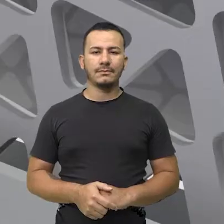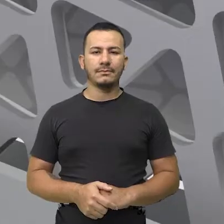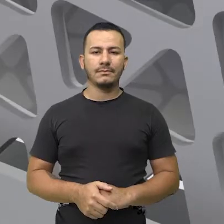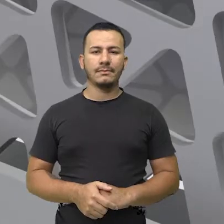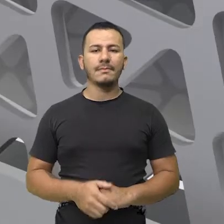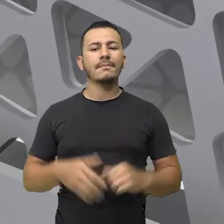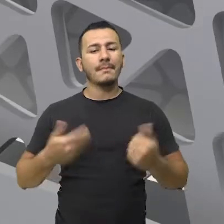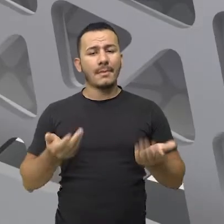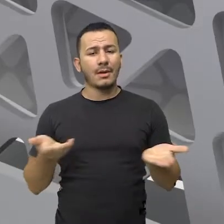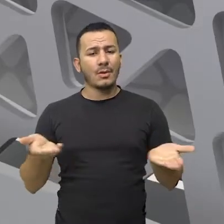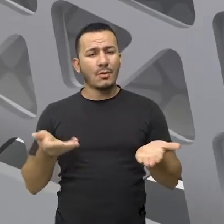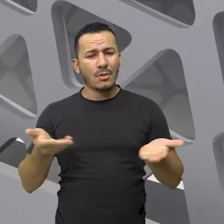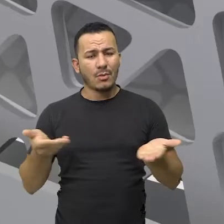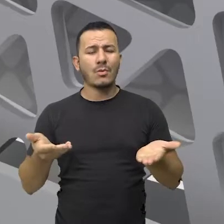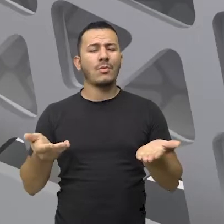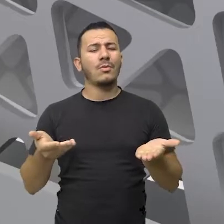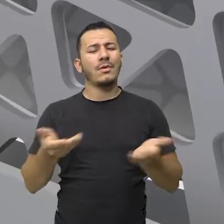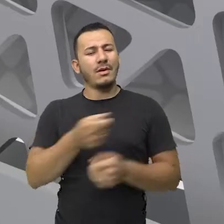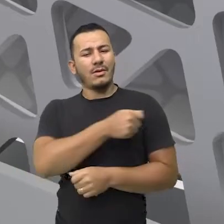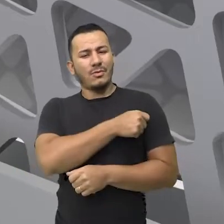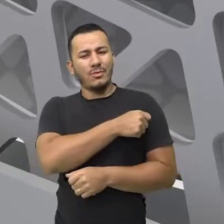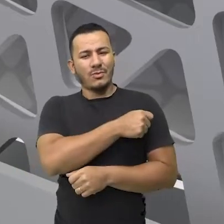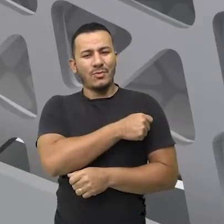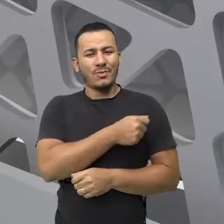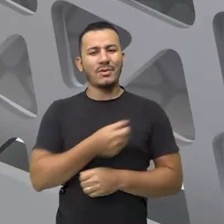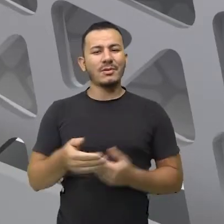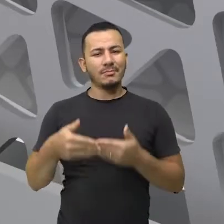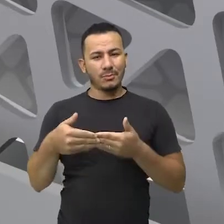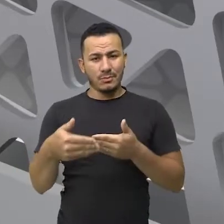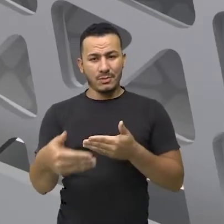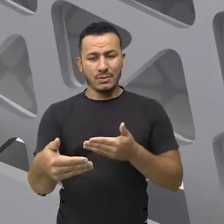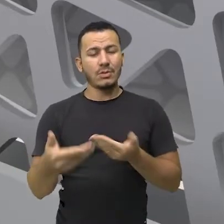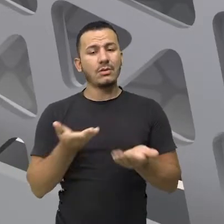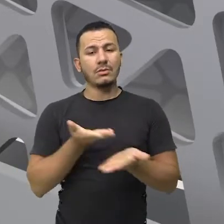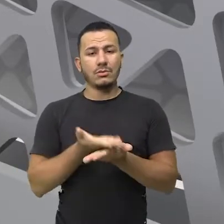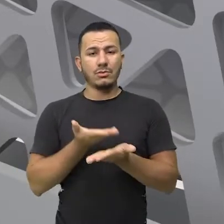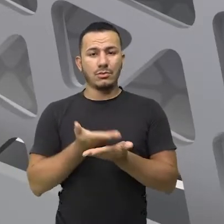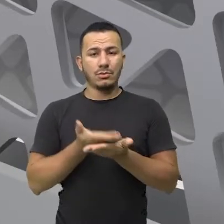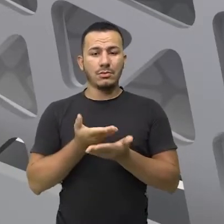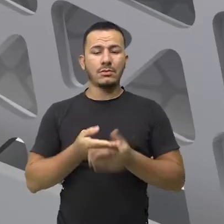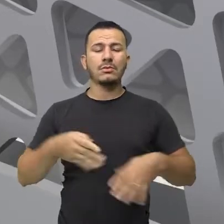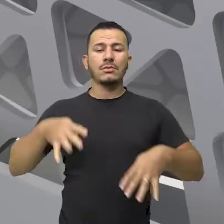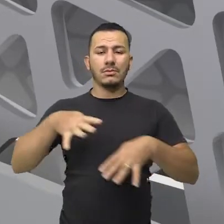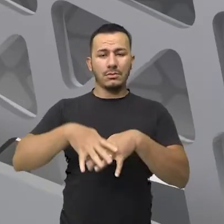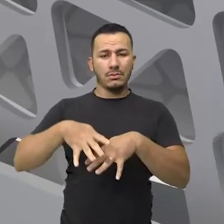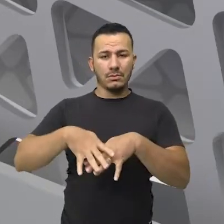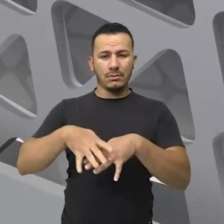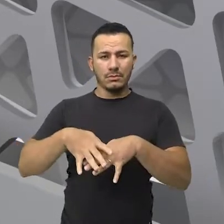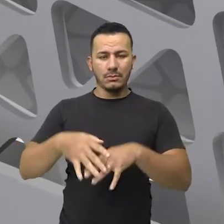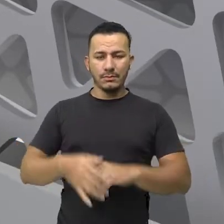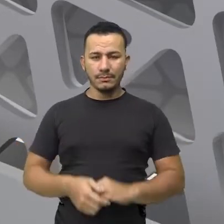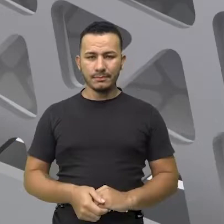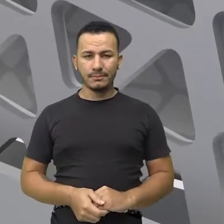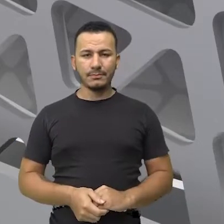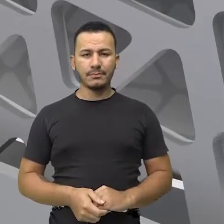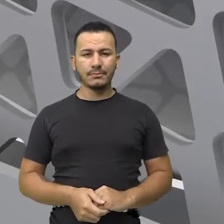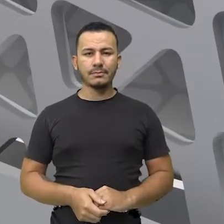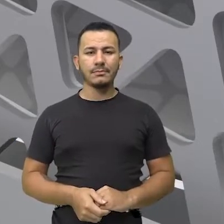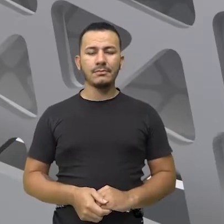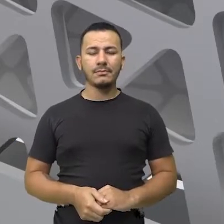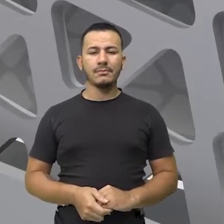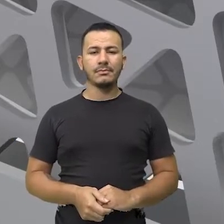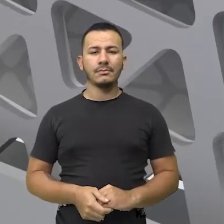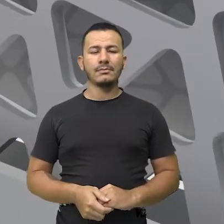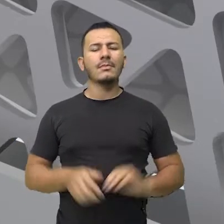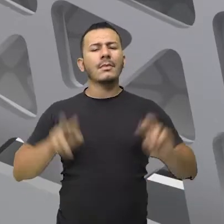Muito bem, meus queridos alunos, iniciando então aqui a nossa aula de matemática, né? Lembrando, hoje